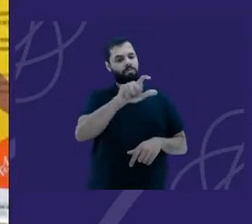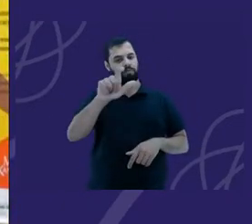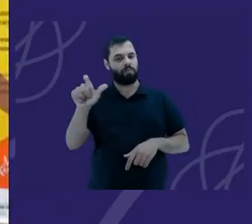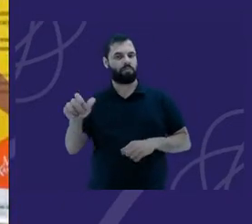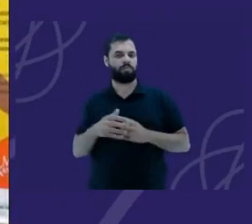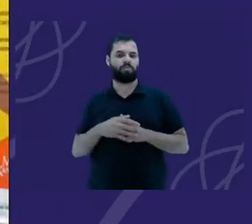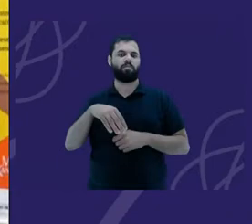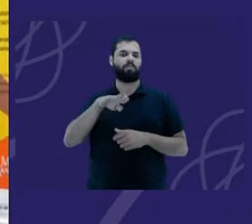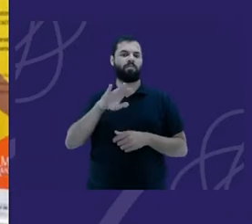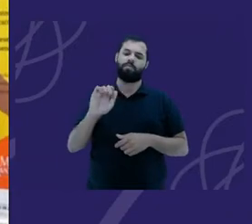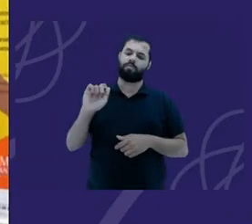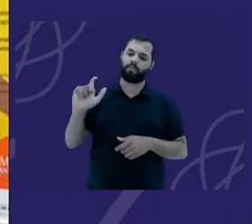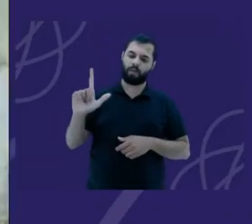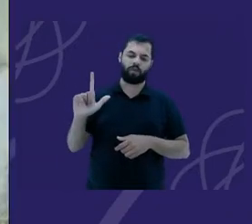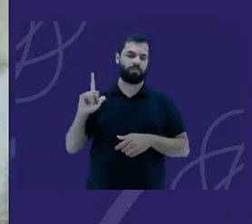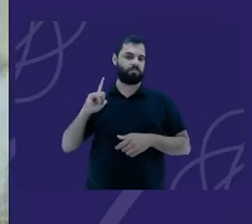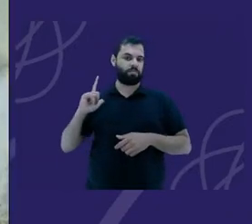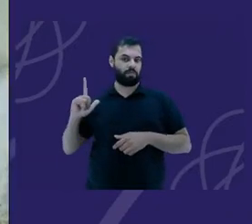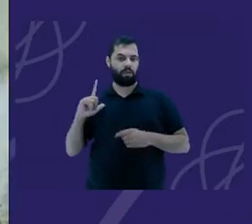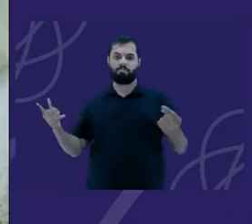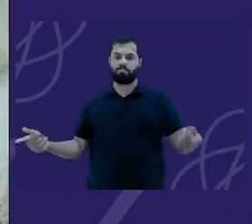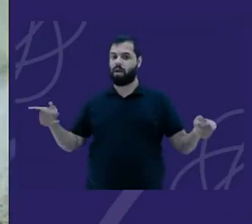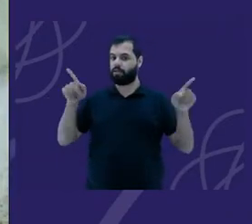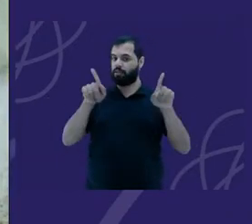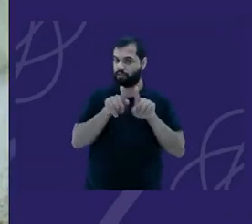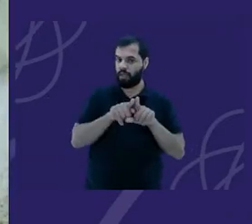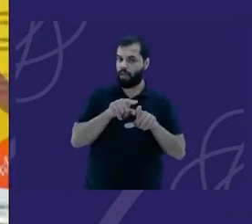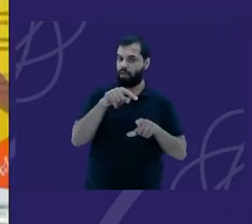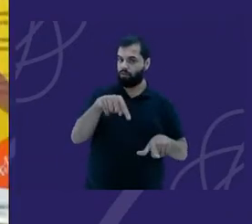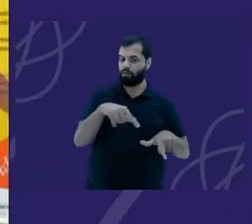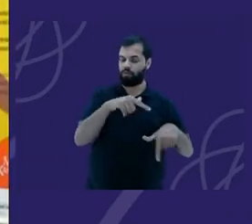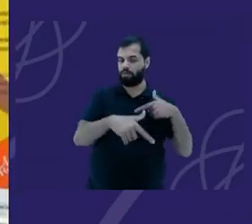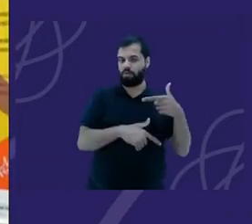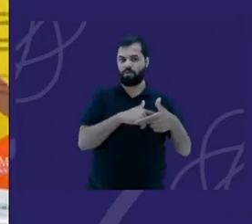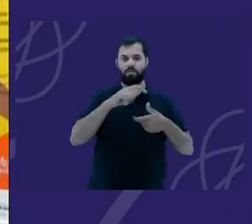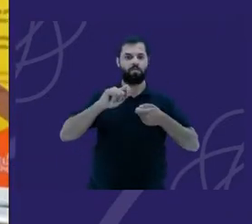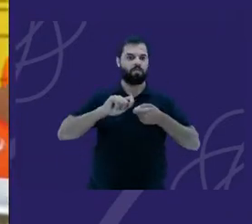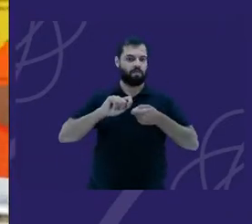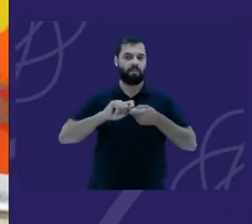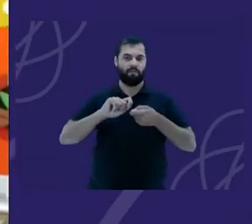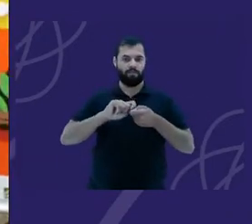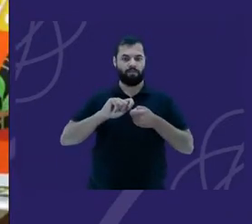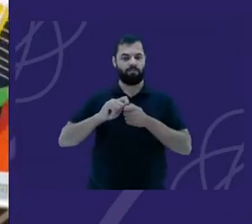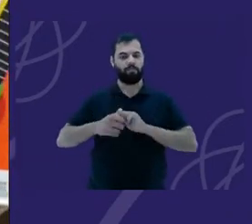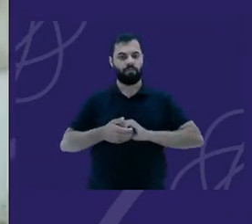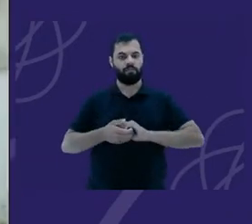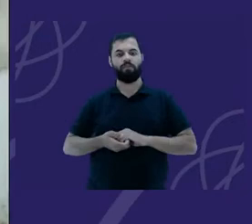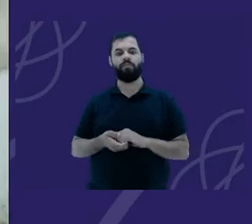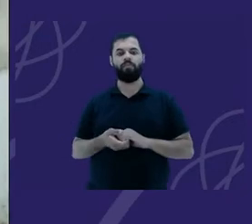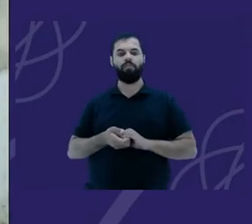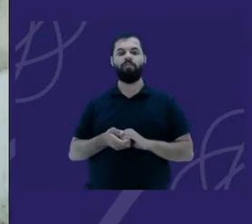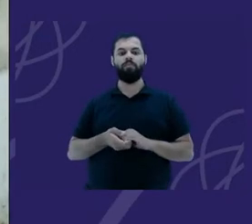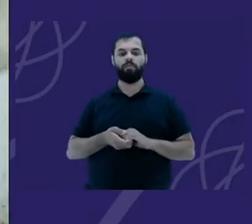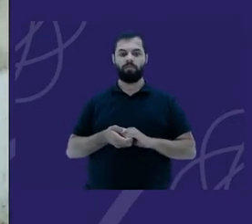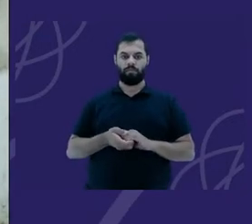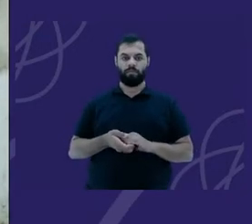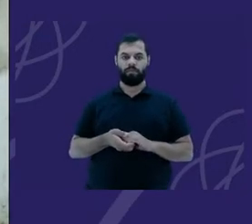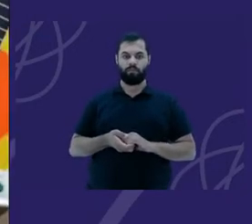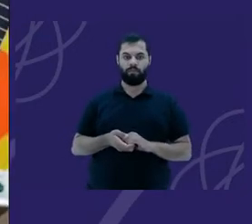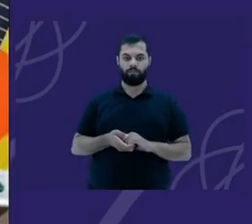aqui, né, que é nosso parceiro. Né, ele tem muitos orgulhos aí da Zona da Leopoldina, além do som, é o Cruz,